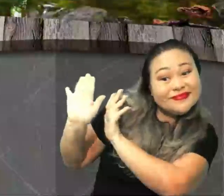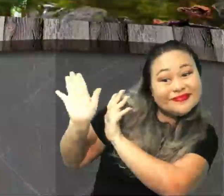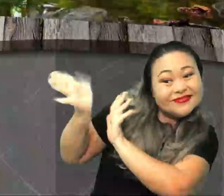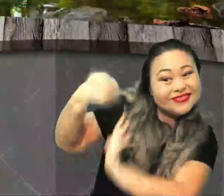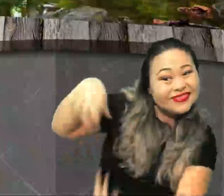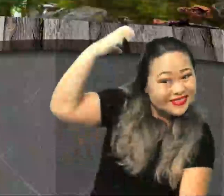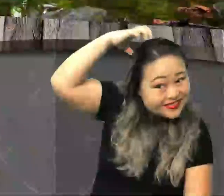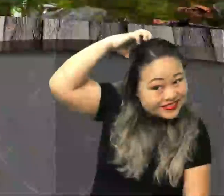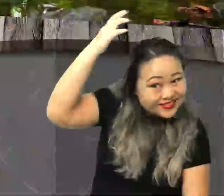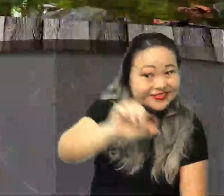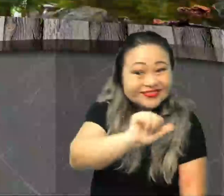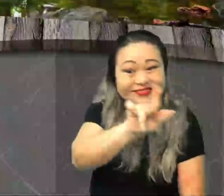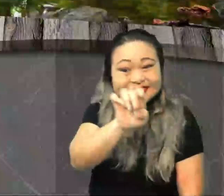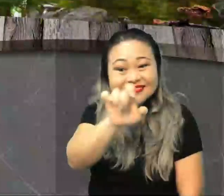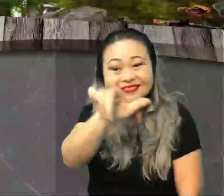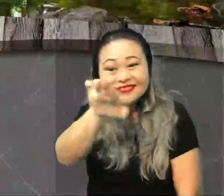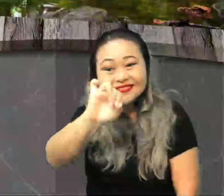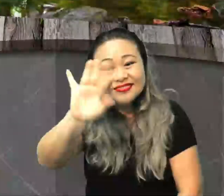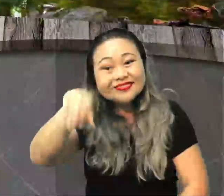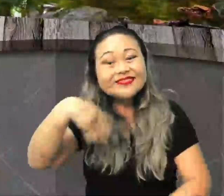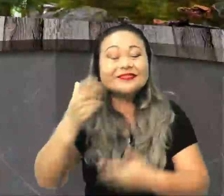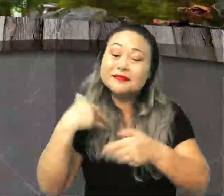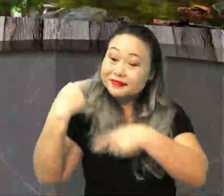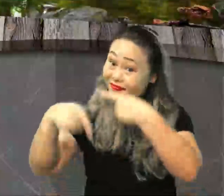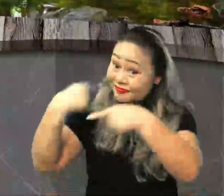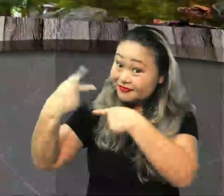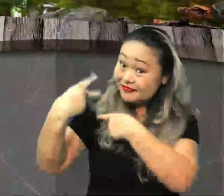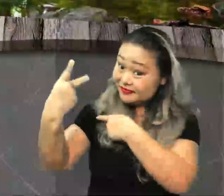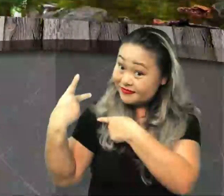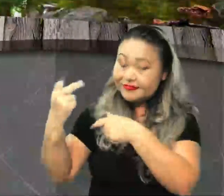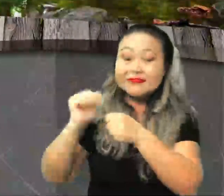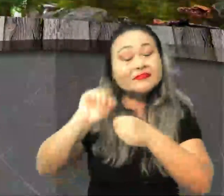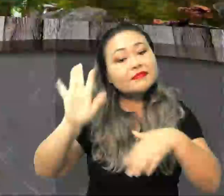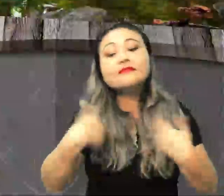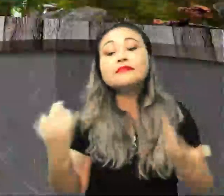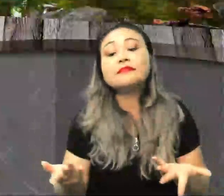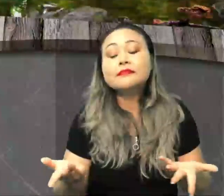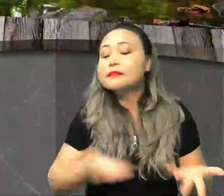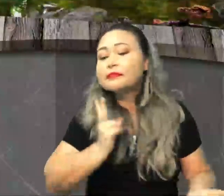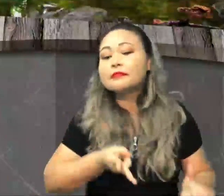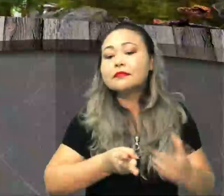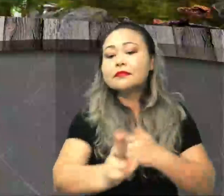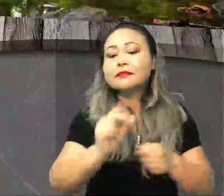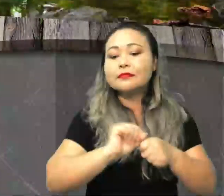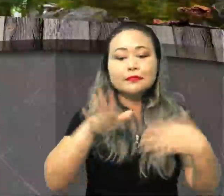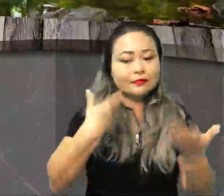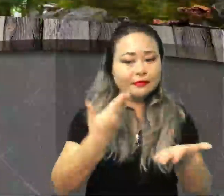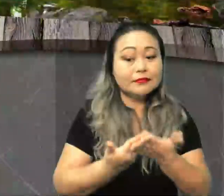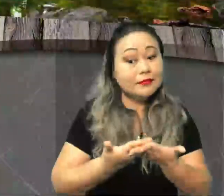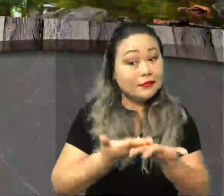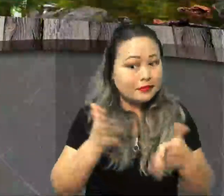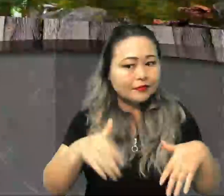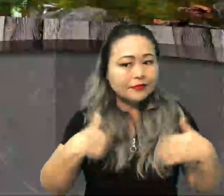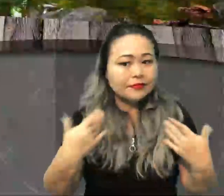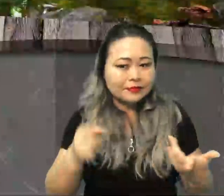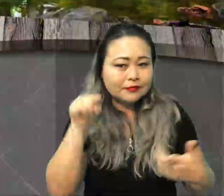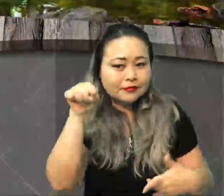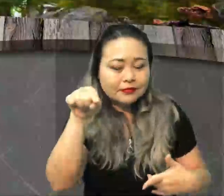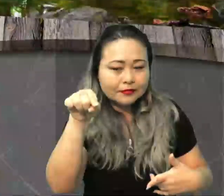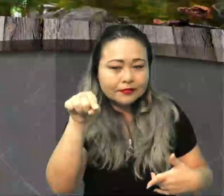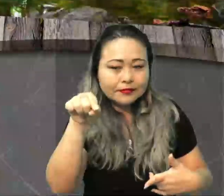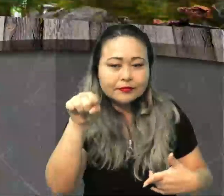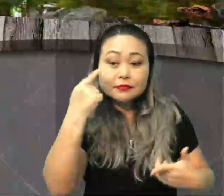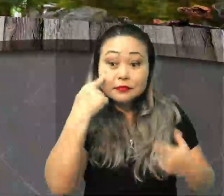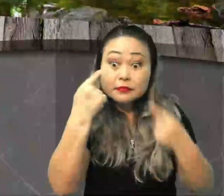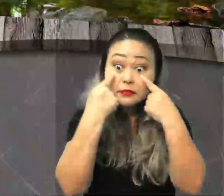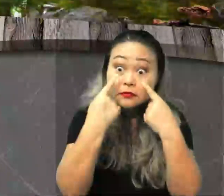ilustríssima Audelina. Na sequência aqui, gente, vamos então continuar a nossa aula, né? Porque você que tem sangue